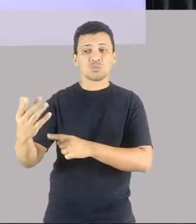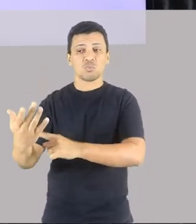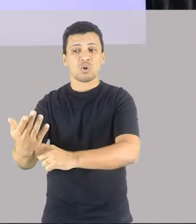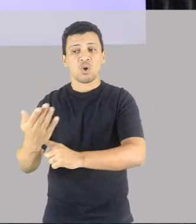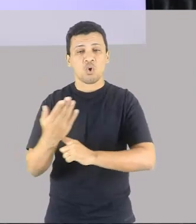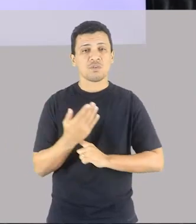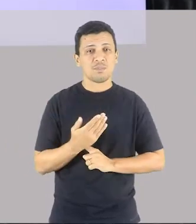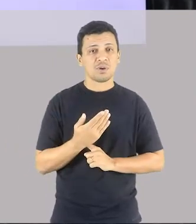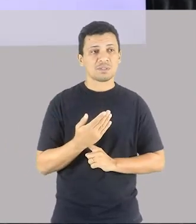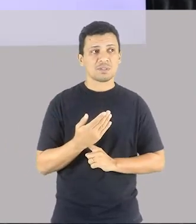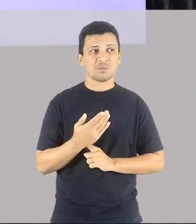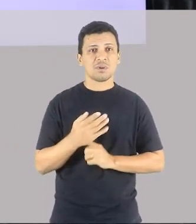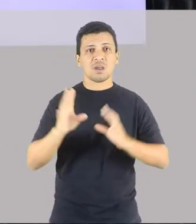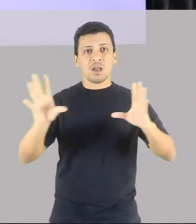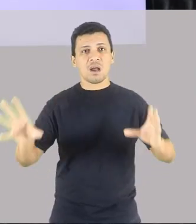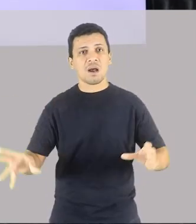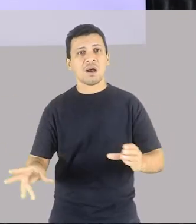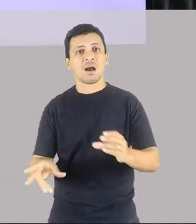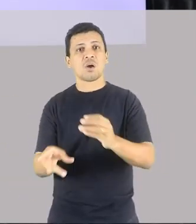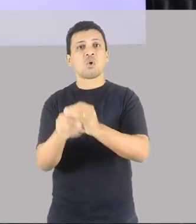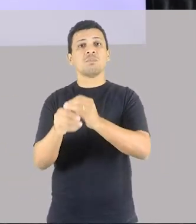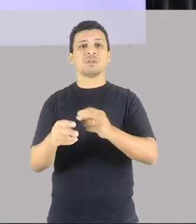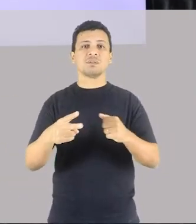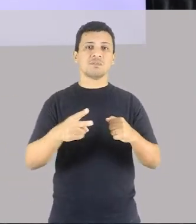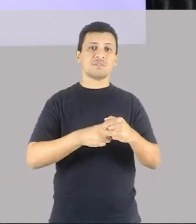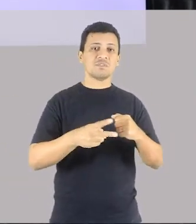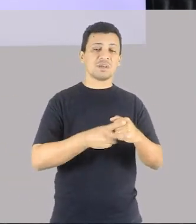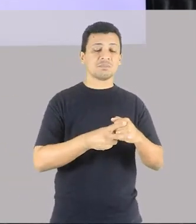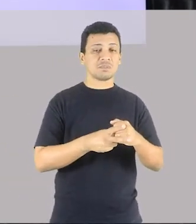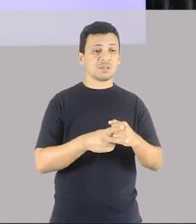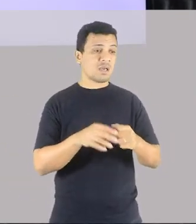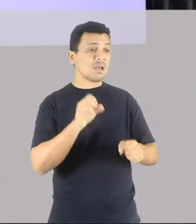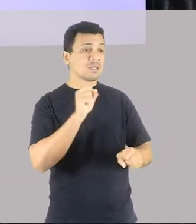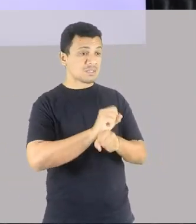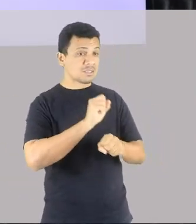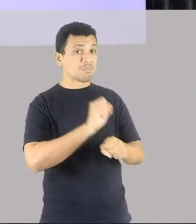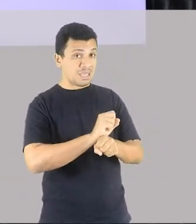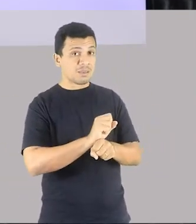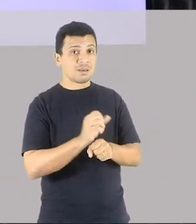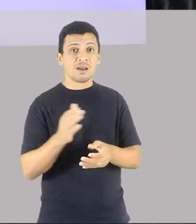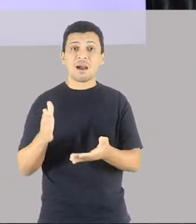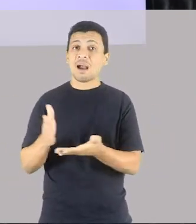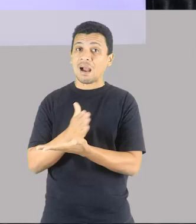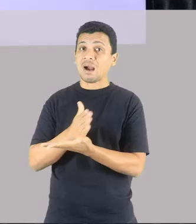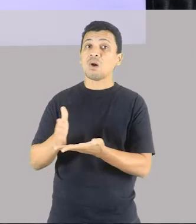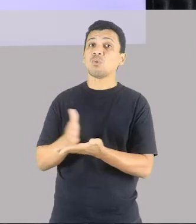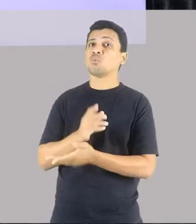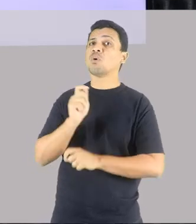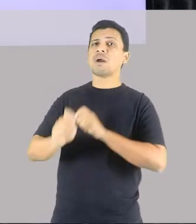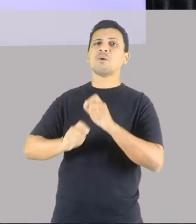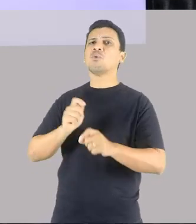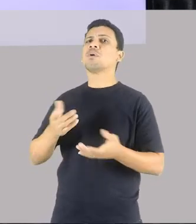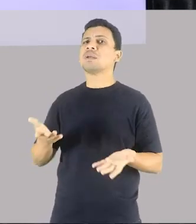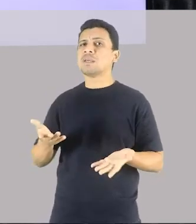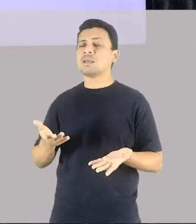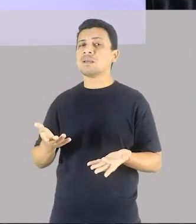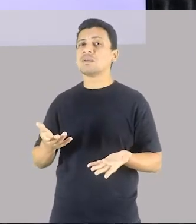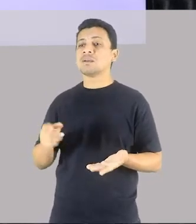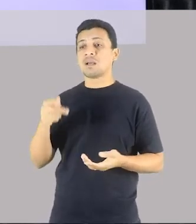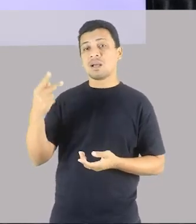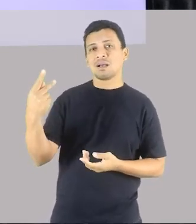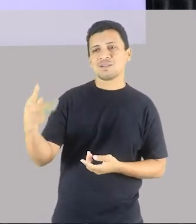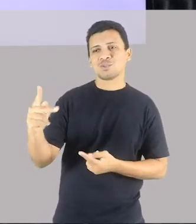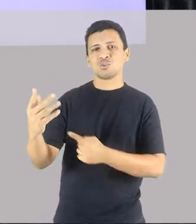está completando o sentido do verbo, não é isso? Quem espera, espera algo. Nós estávamos esperando o quê?